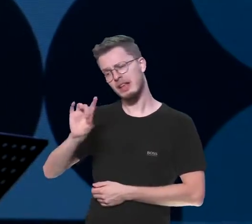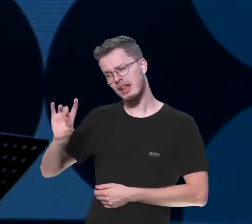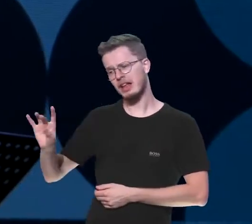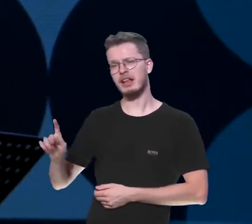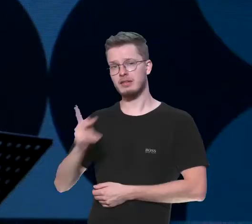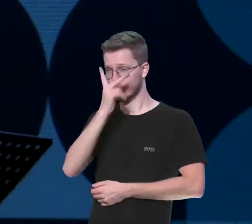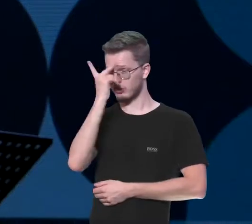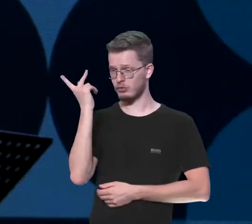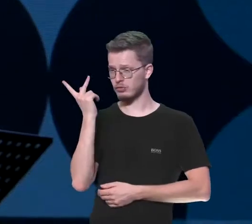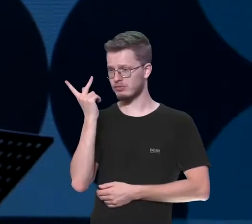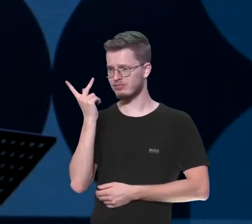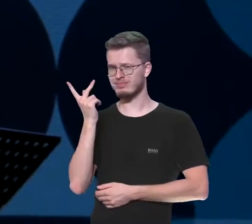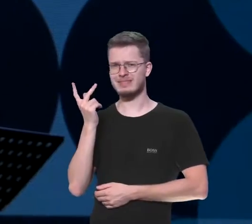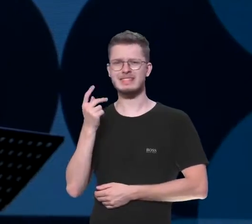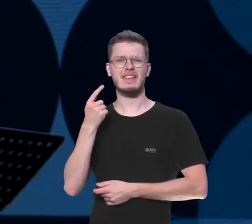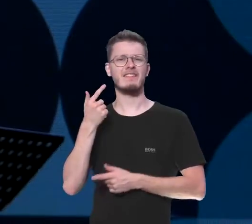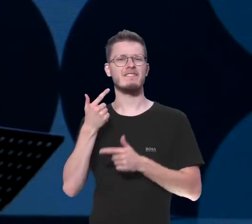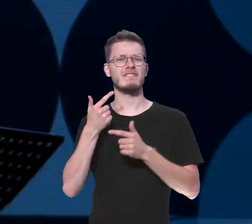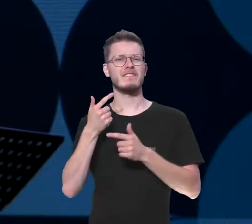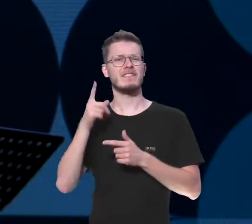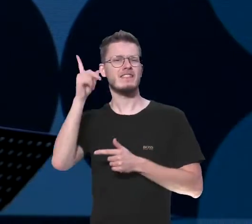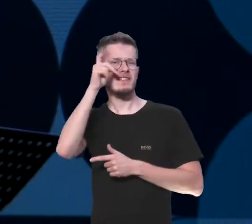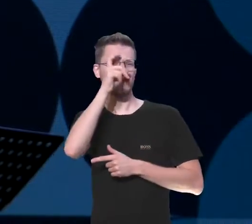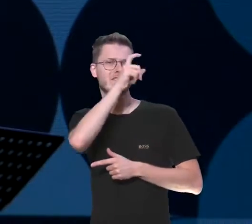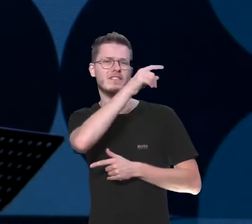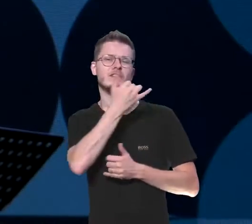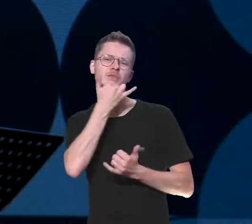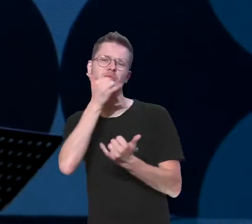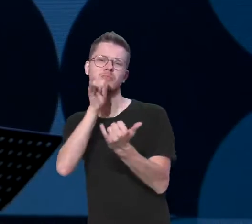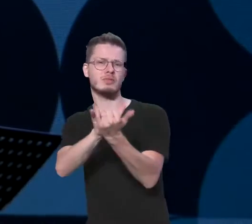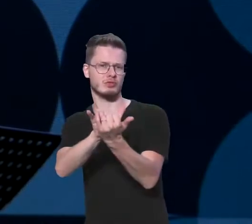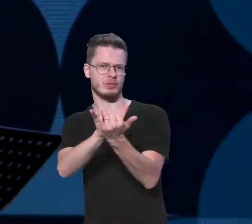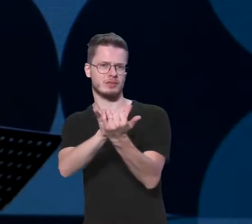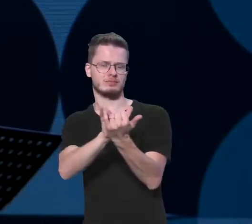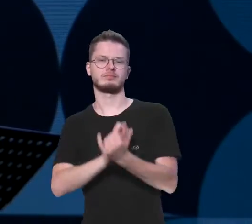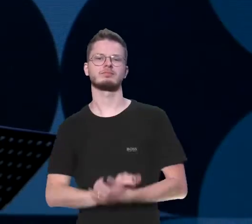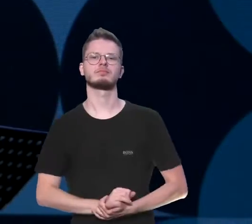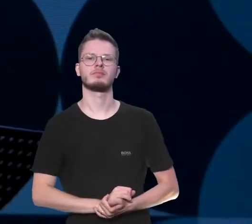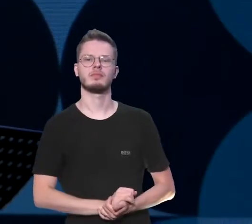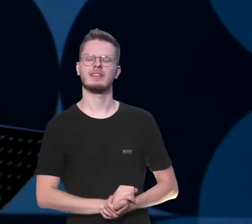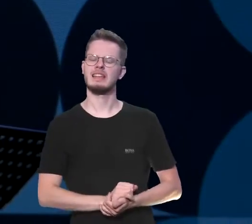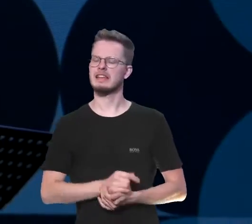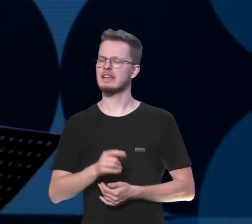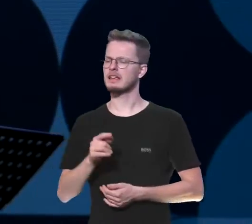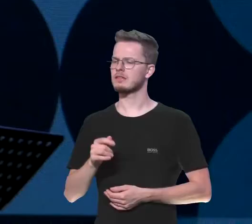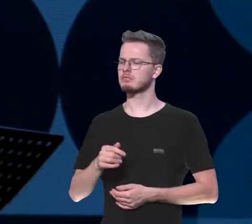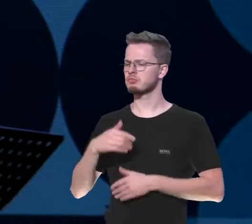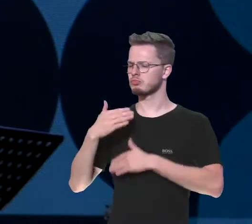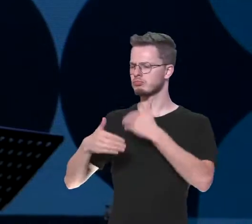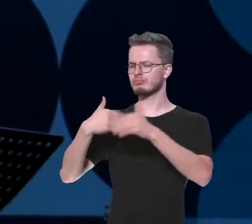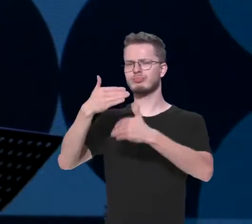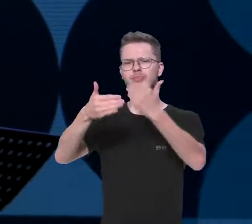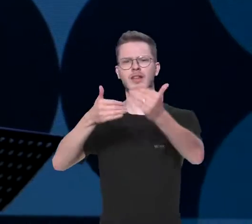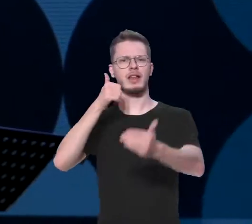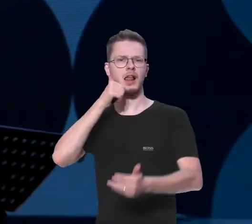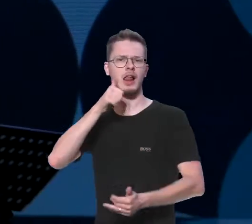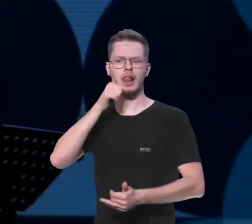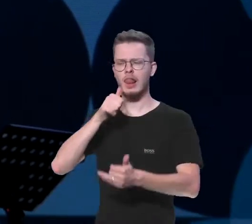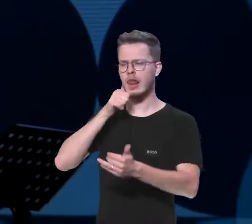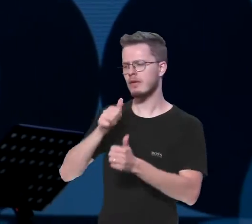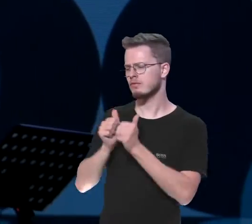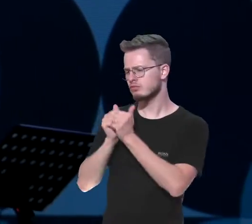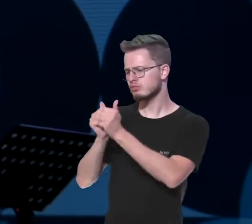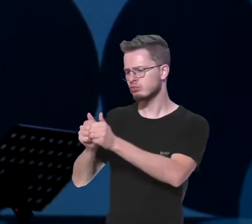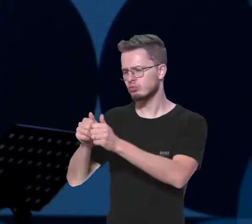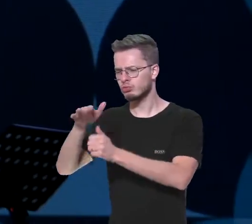liberar perdão. Conforme ela foi acompanhando durante os anos essas pessoas, essas 62 pessoas, aquelas que